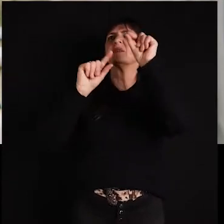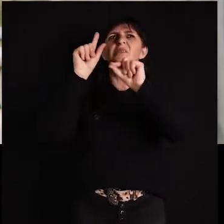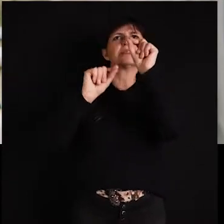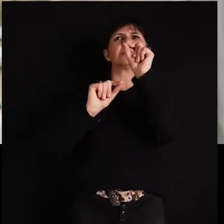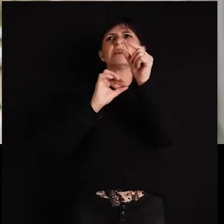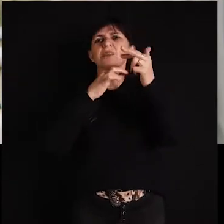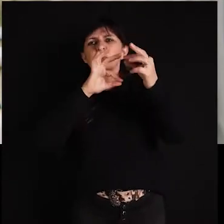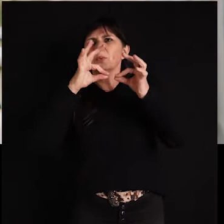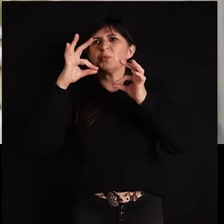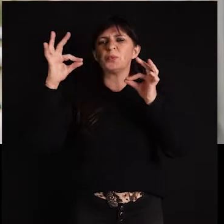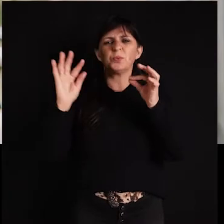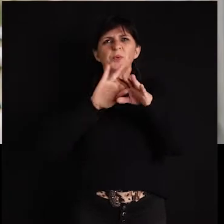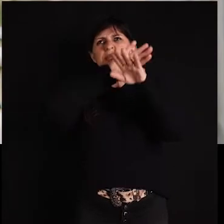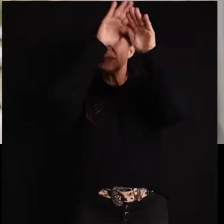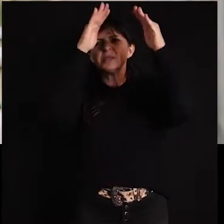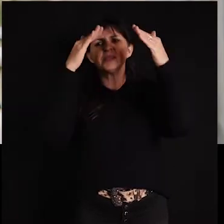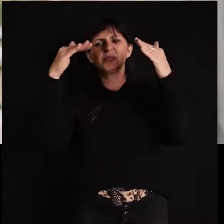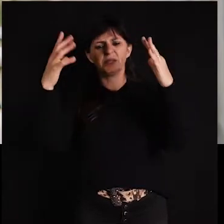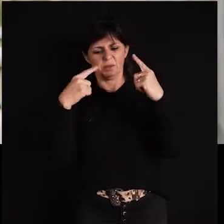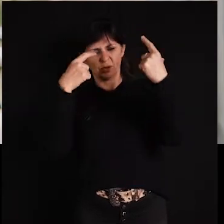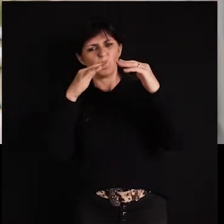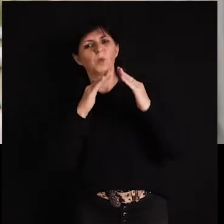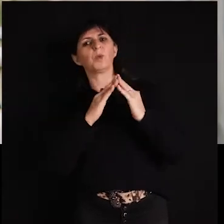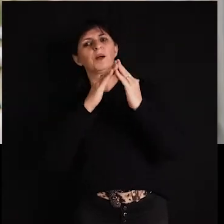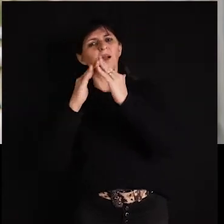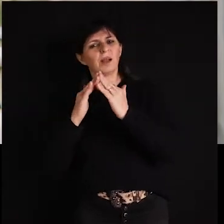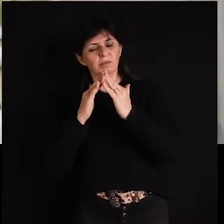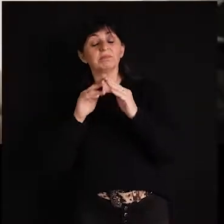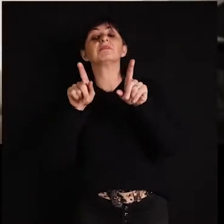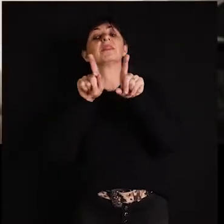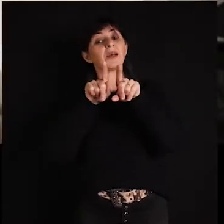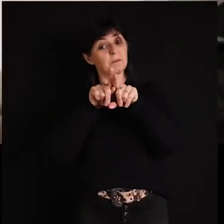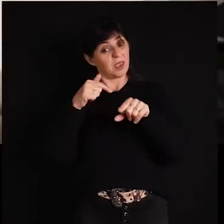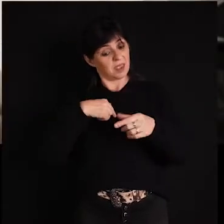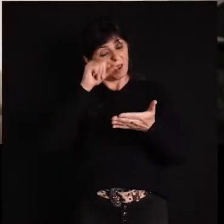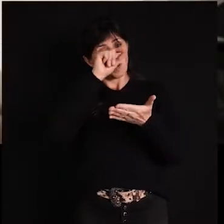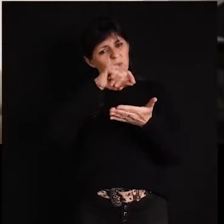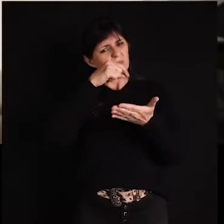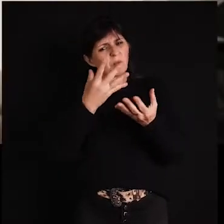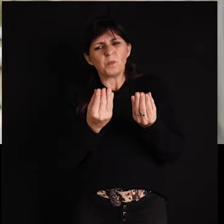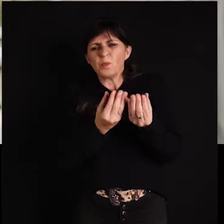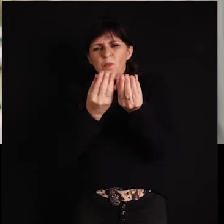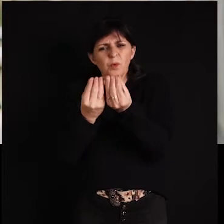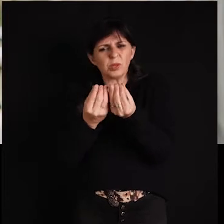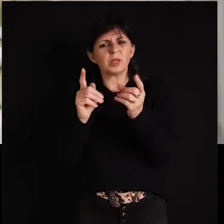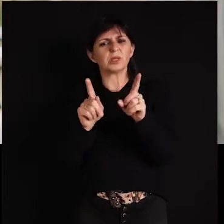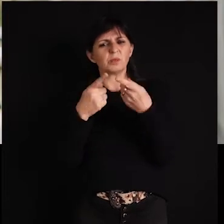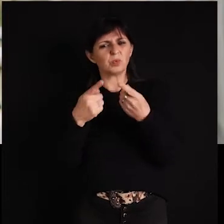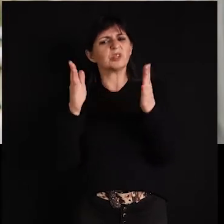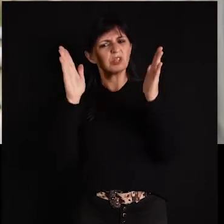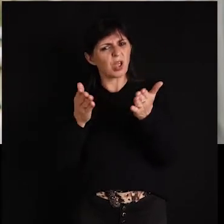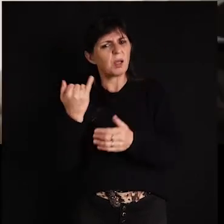infinito acobertando o galpão. E também a composição minha, e assim por diante. Tem várias outras que rodaram